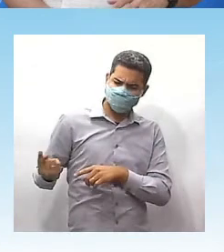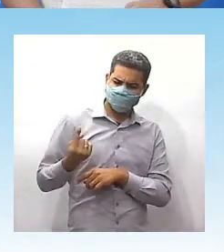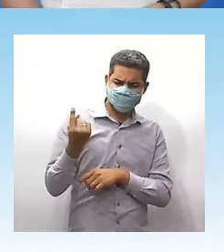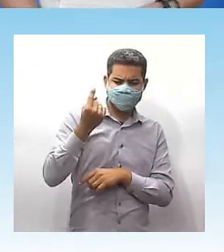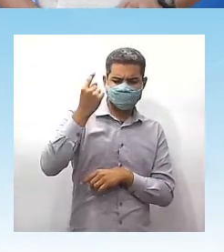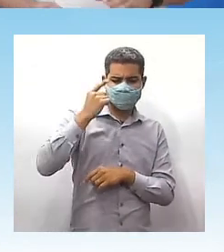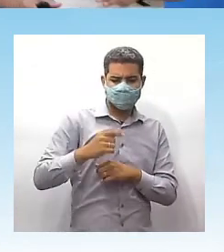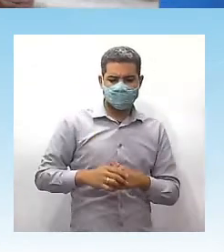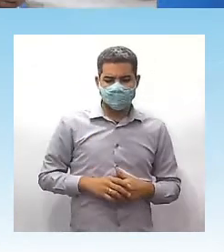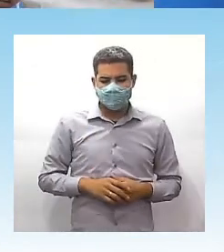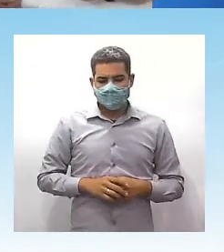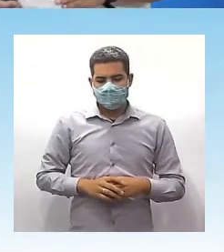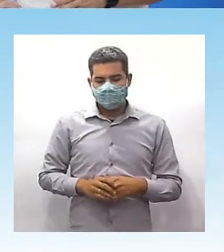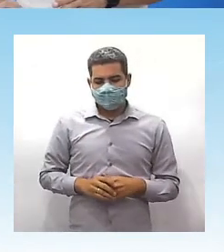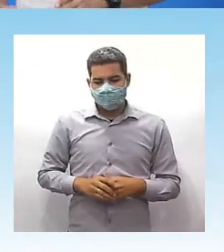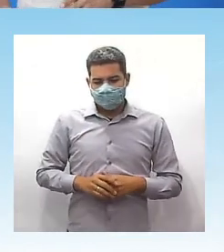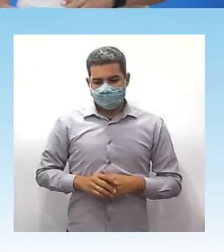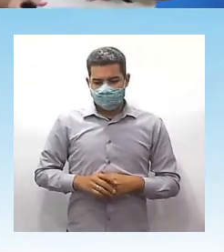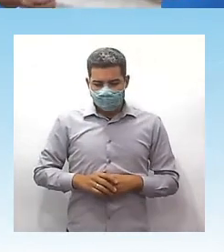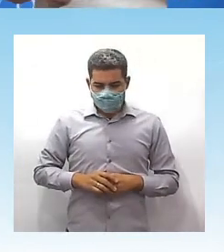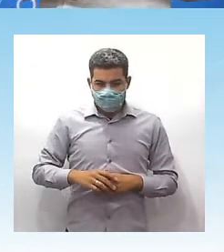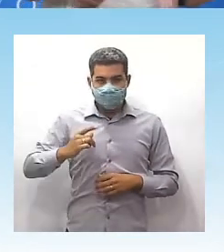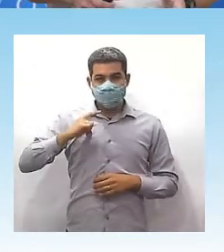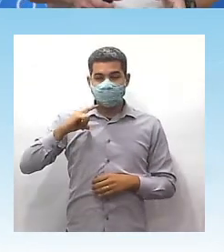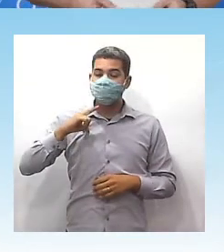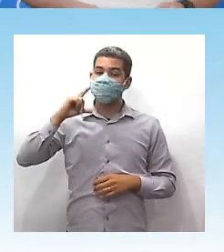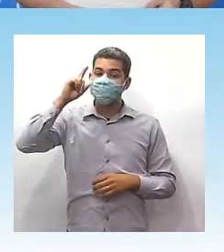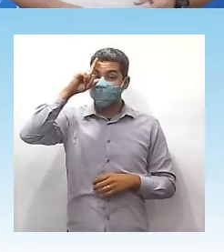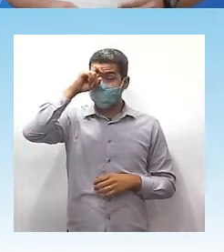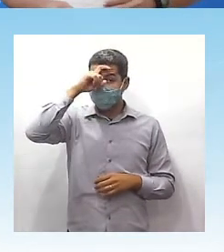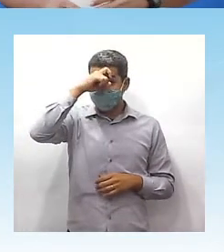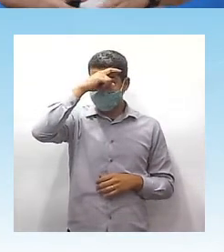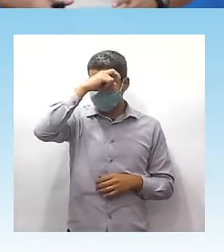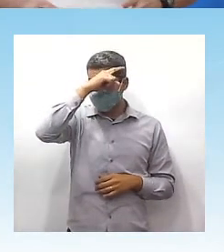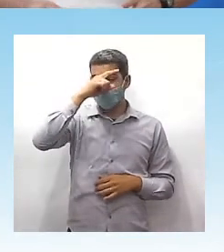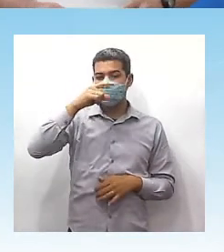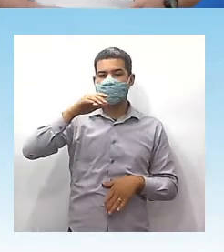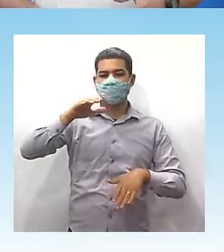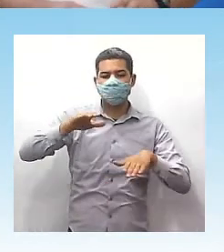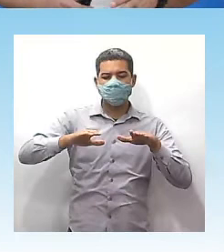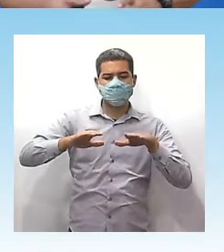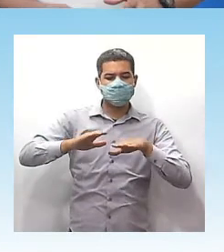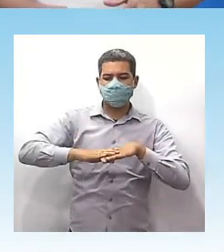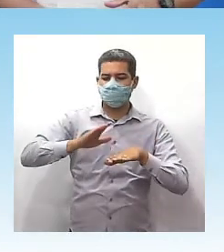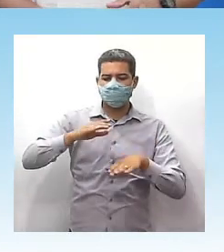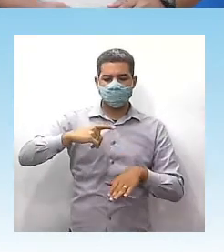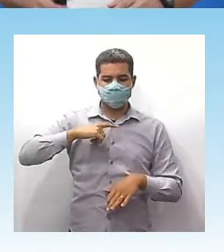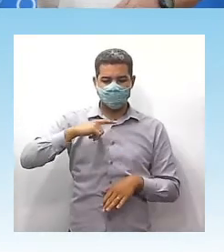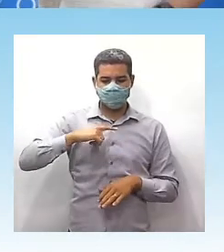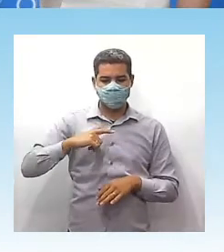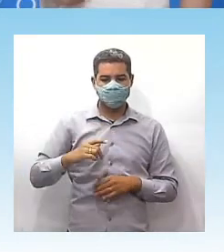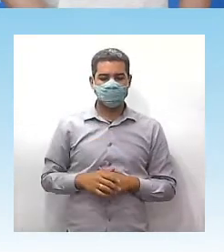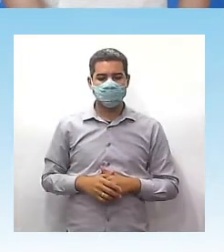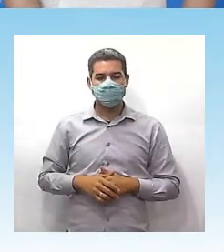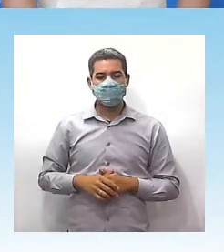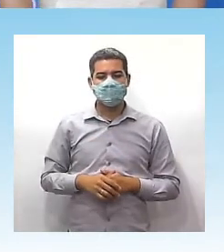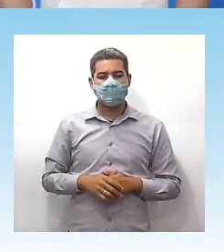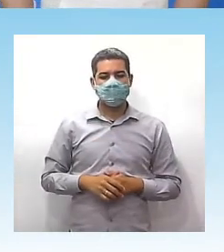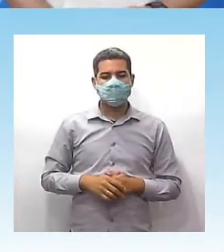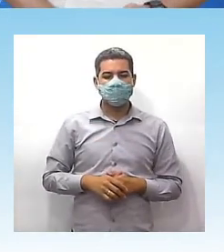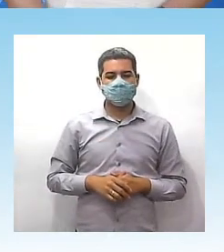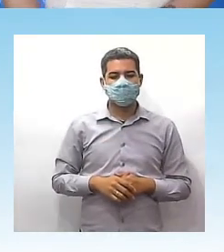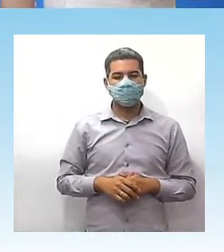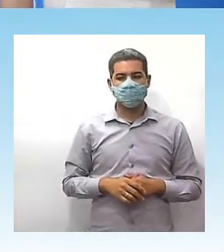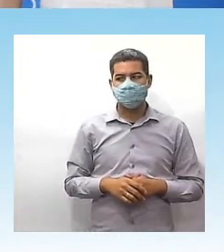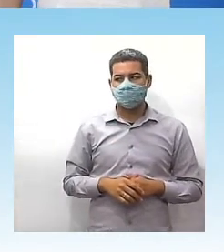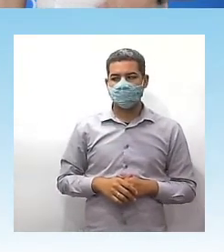tá? Nós temos uma séria dificuldade, na maioria das vezes isso é uma realidade. Traz para mim aqui, Manuel, por